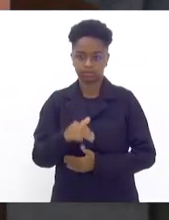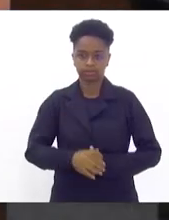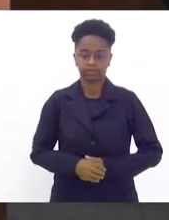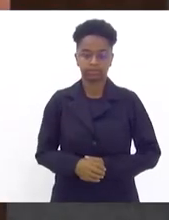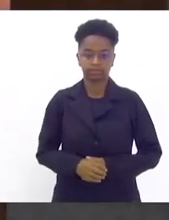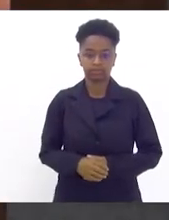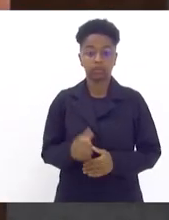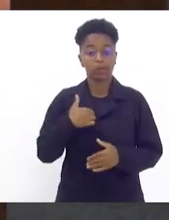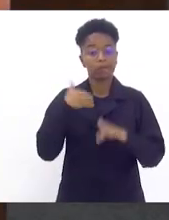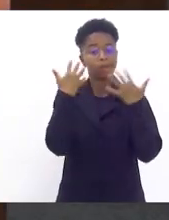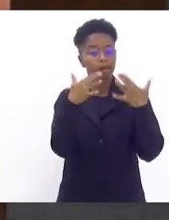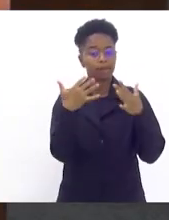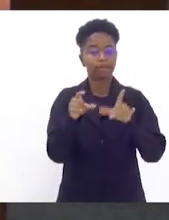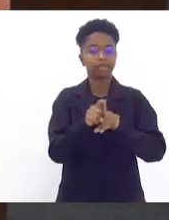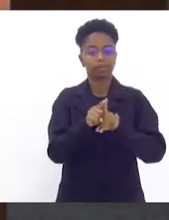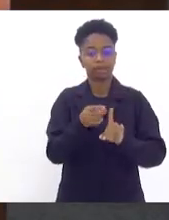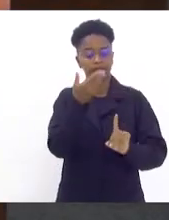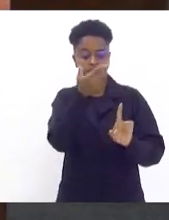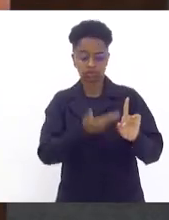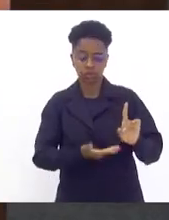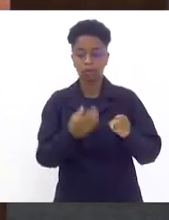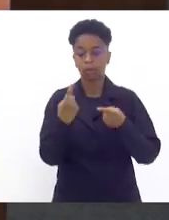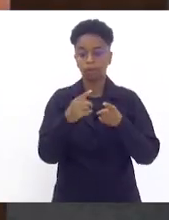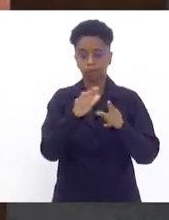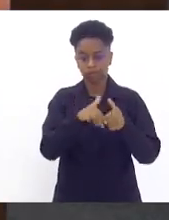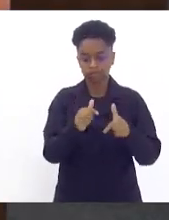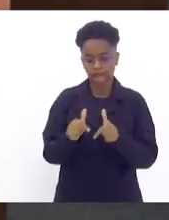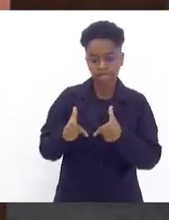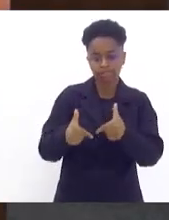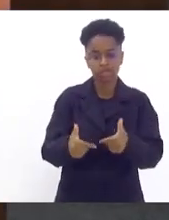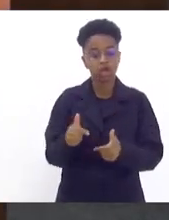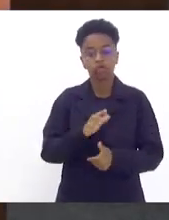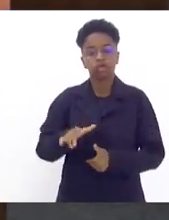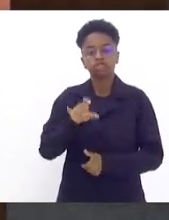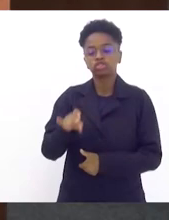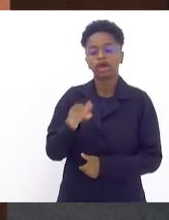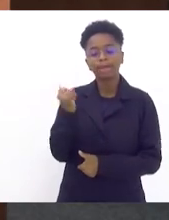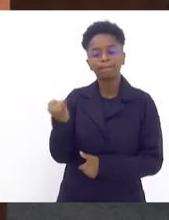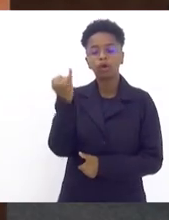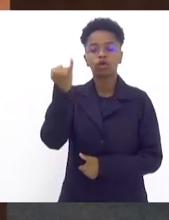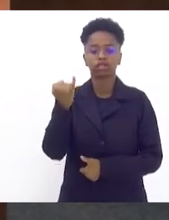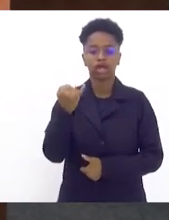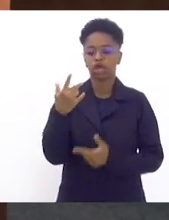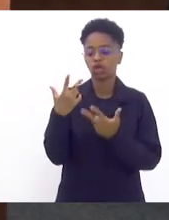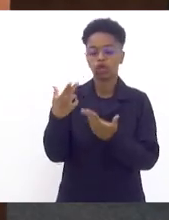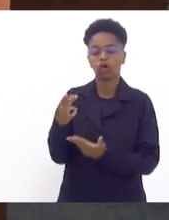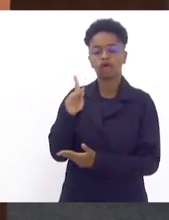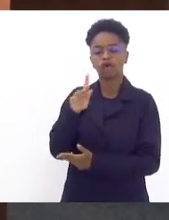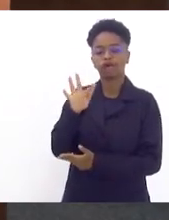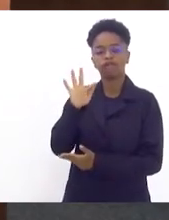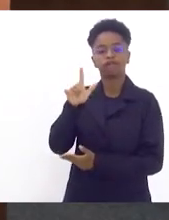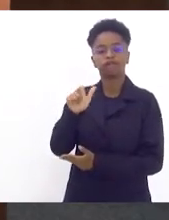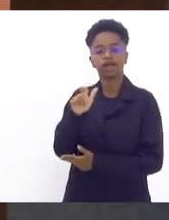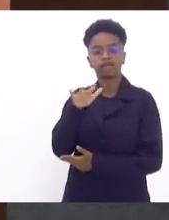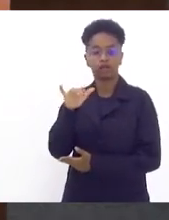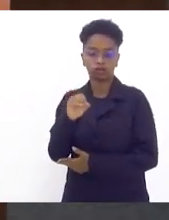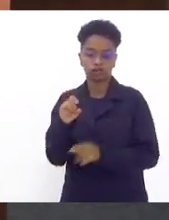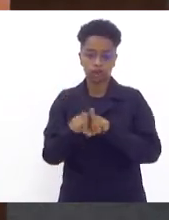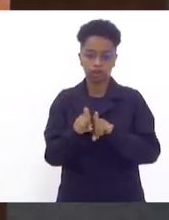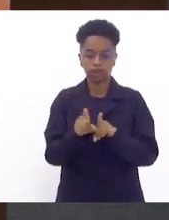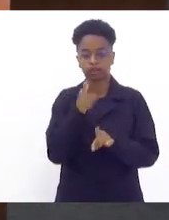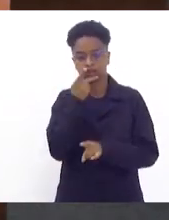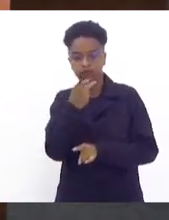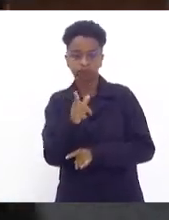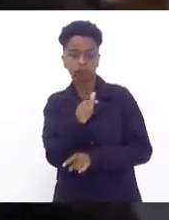Quero parabenizar a Vossa Excelência também pela iniciativa, não só pela importância do que disse meu companheiro Flávio Serafini e todos os companheiros e